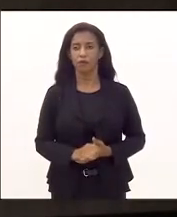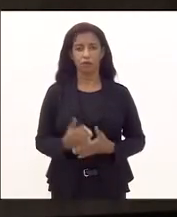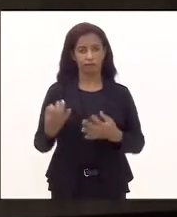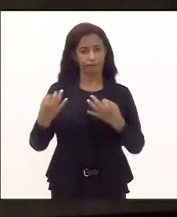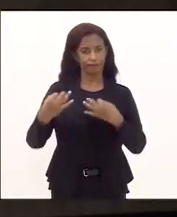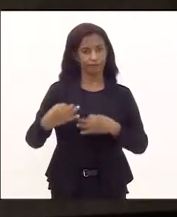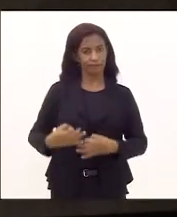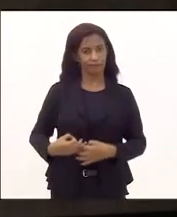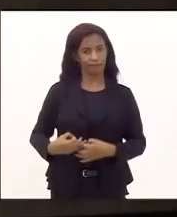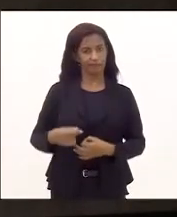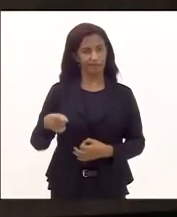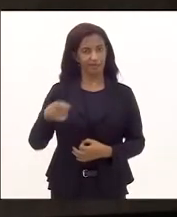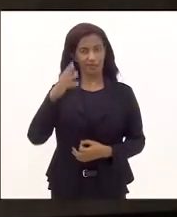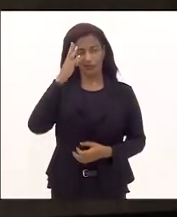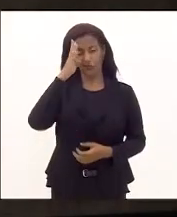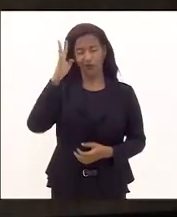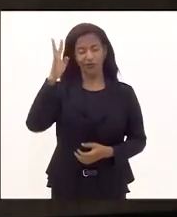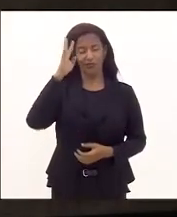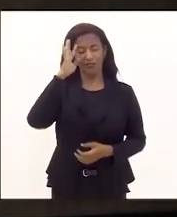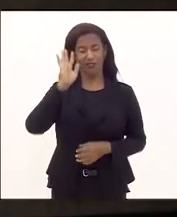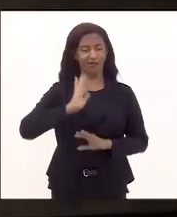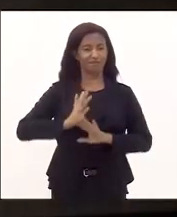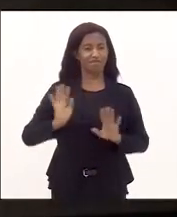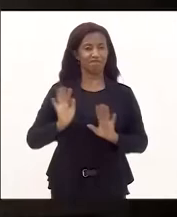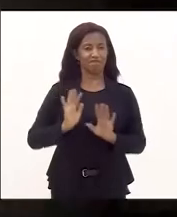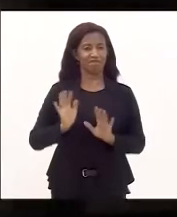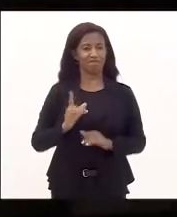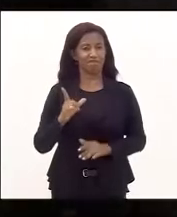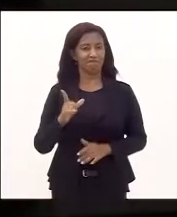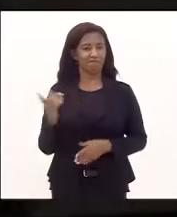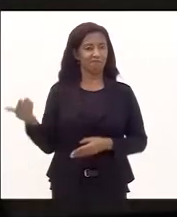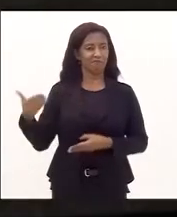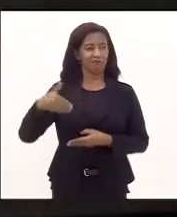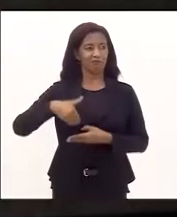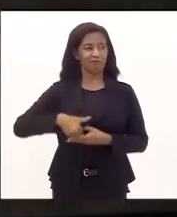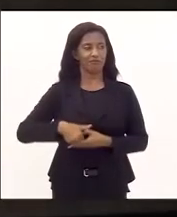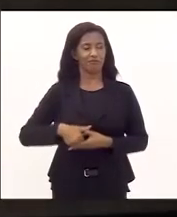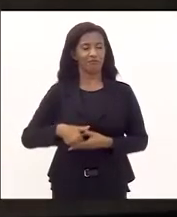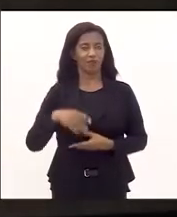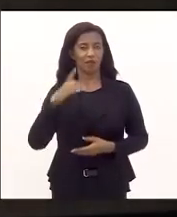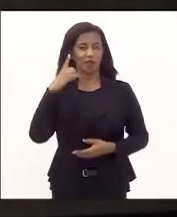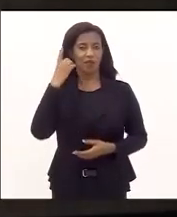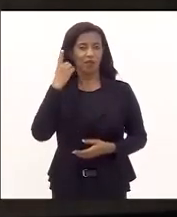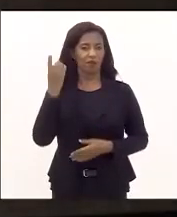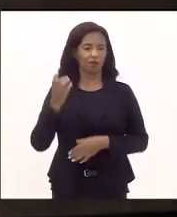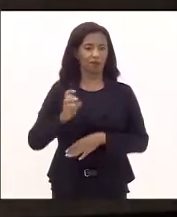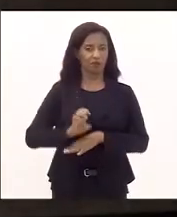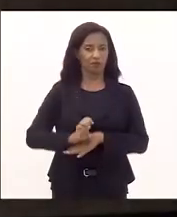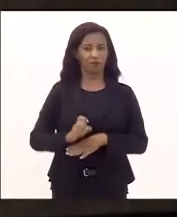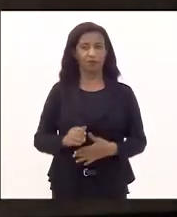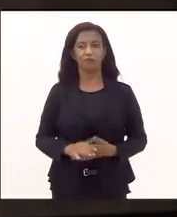seguramente ele nem sonhava ainda ser candidato a deputado estadual.